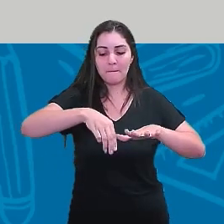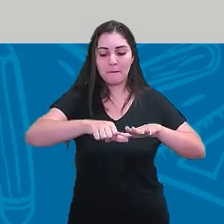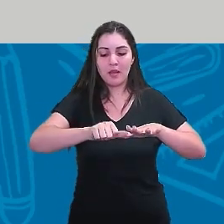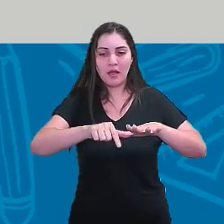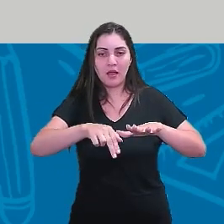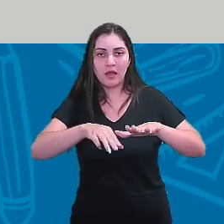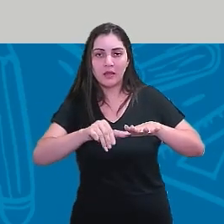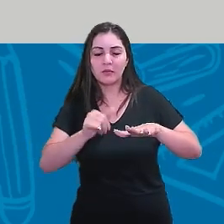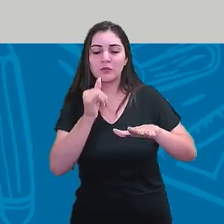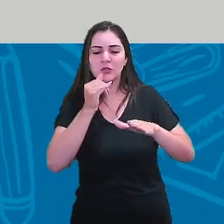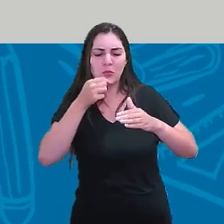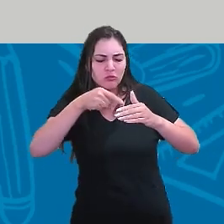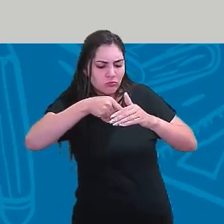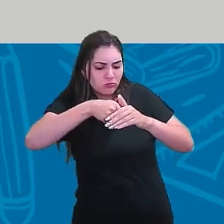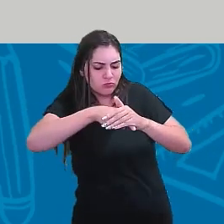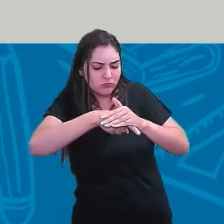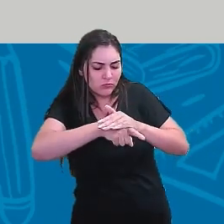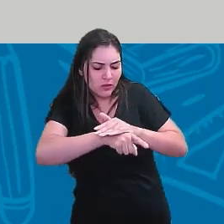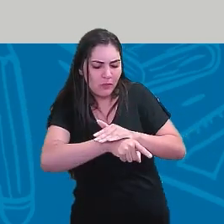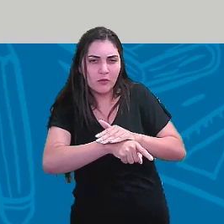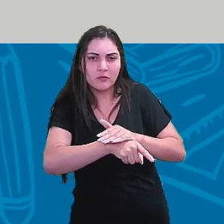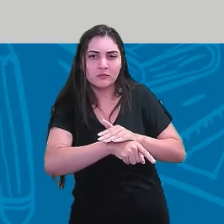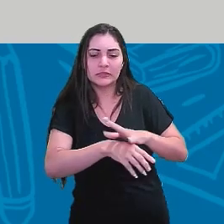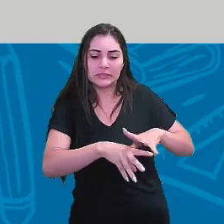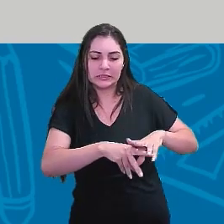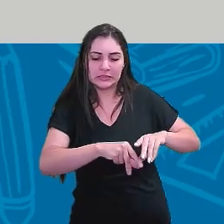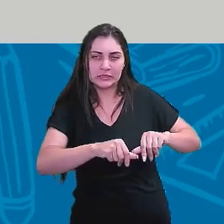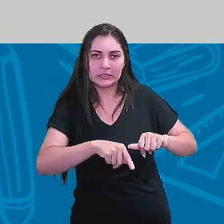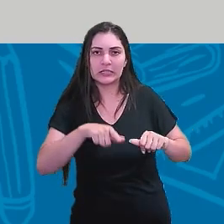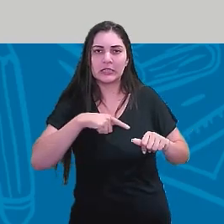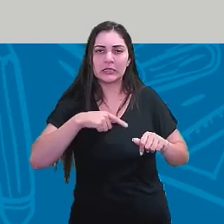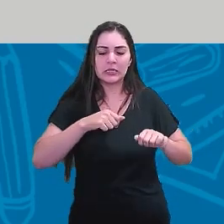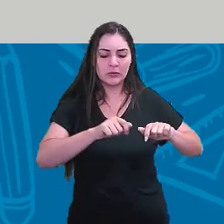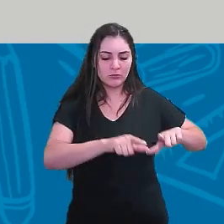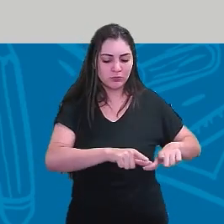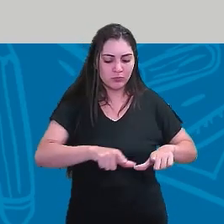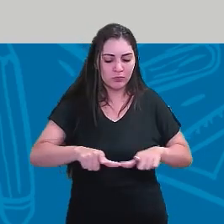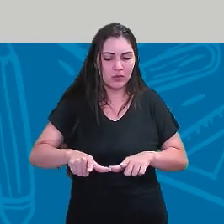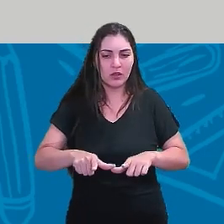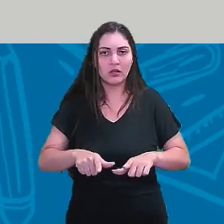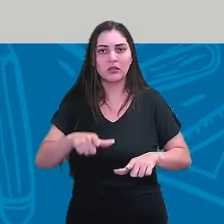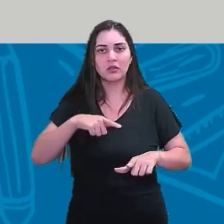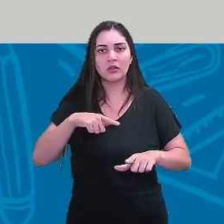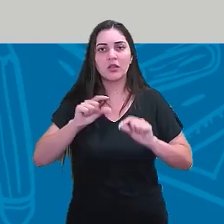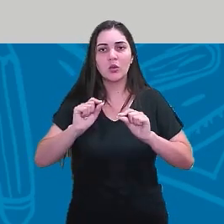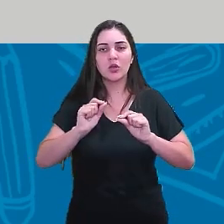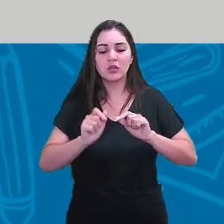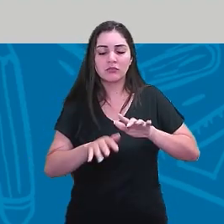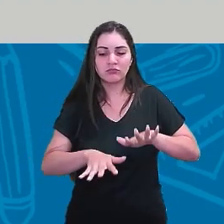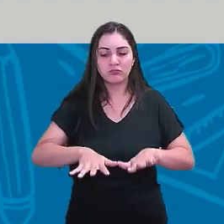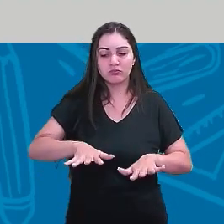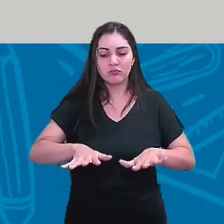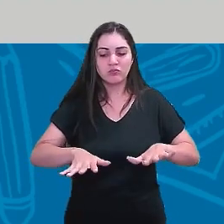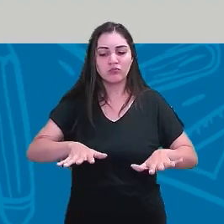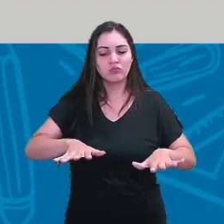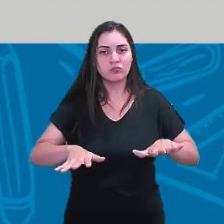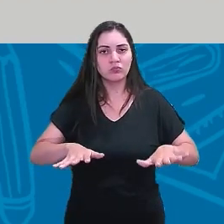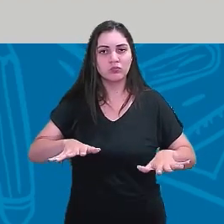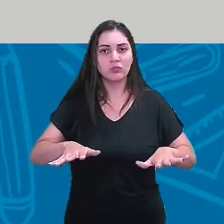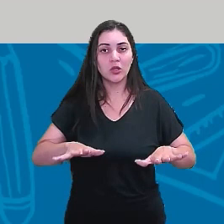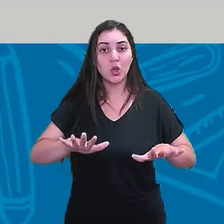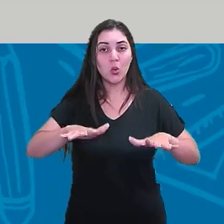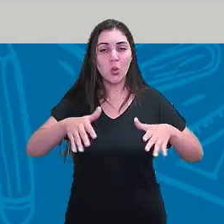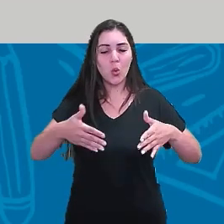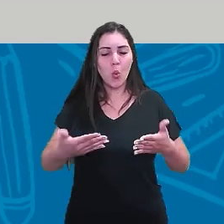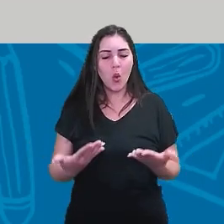da Terra, existem plaquinhas, certo? Que ficam aí, ó, nadando sobre o magma. E quando elas